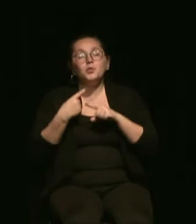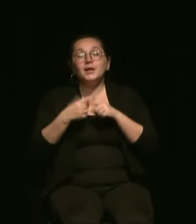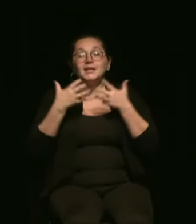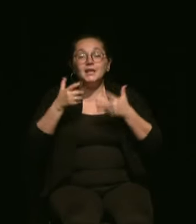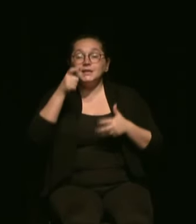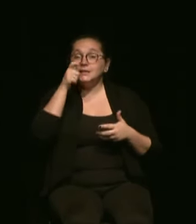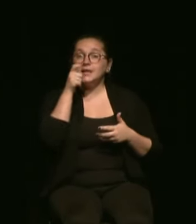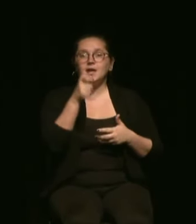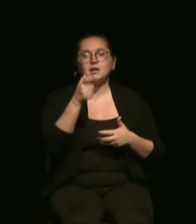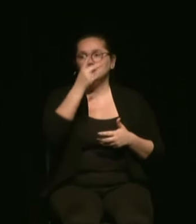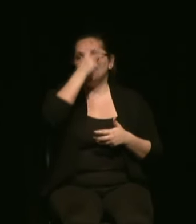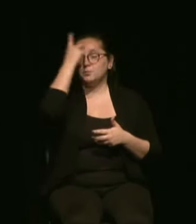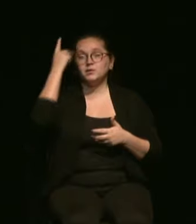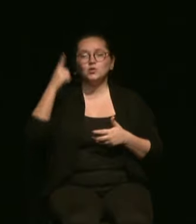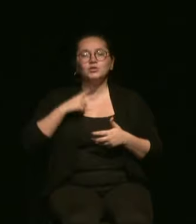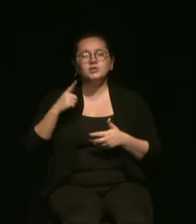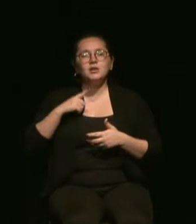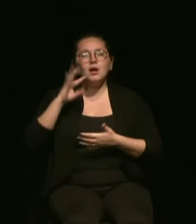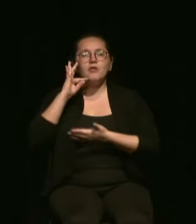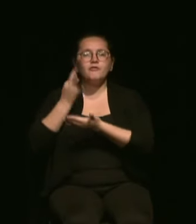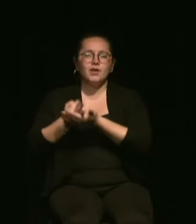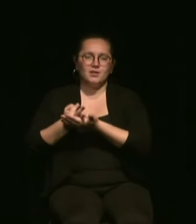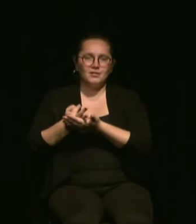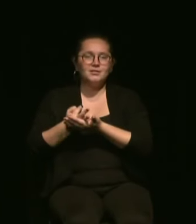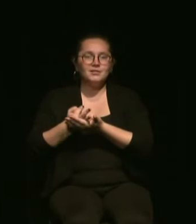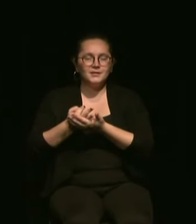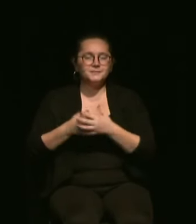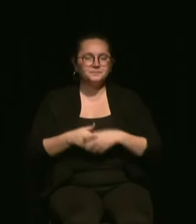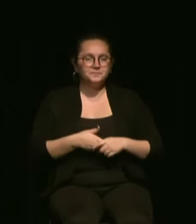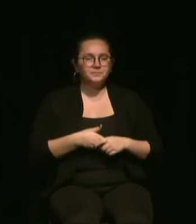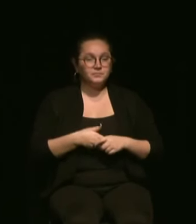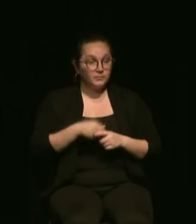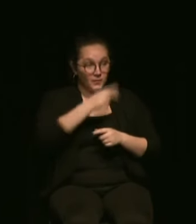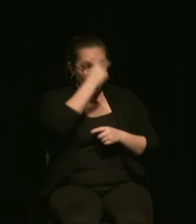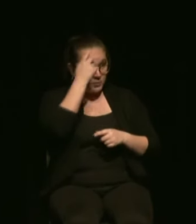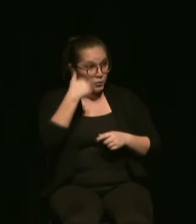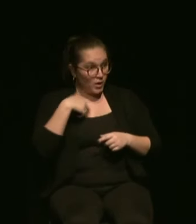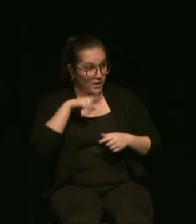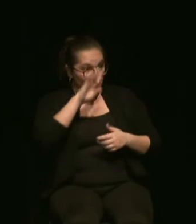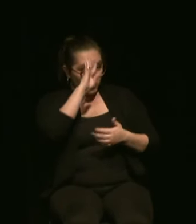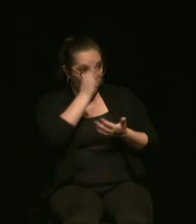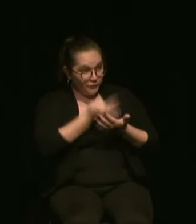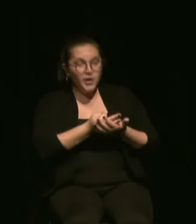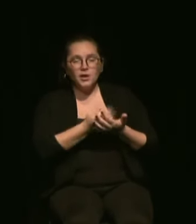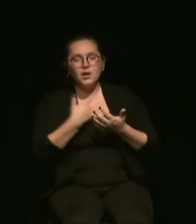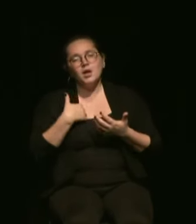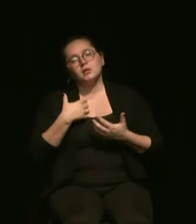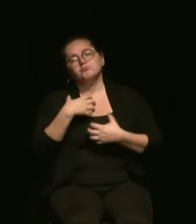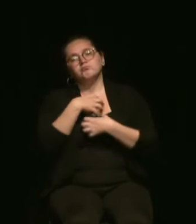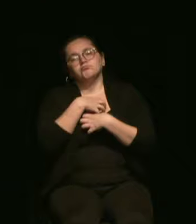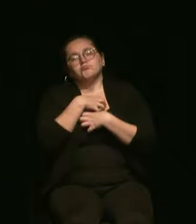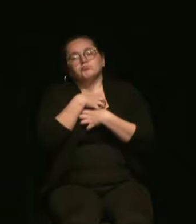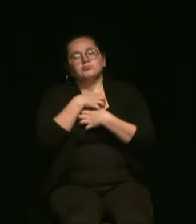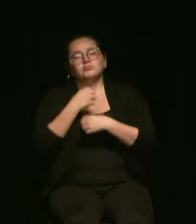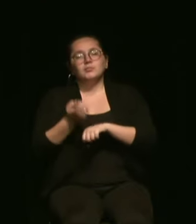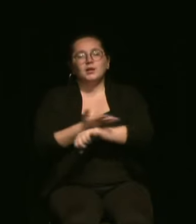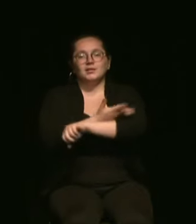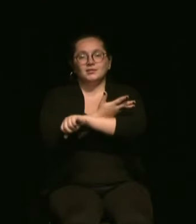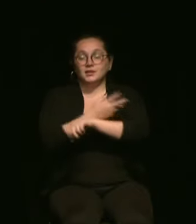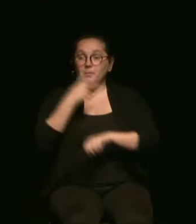profundamente interessado em pessoas que tinham fé, comovido com pessoas que tinham fé. Então, a fé é um